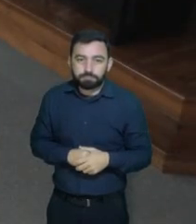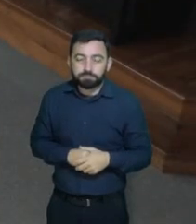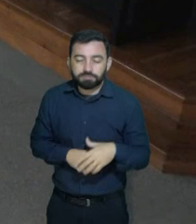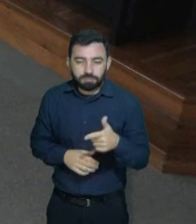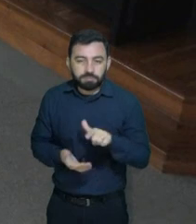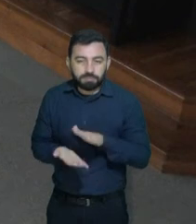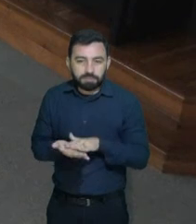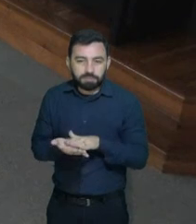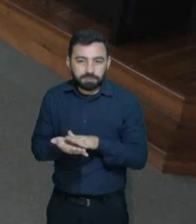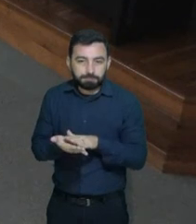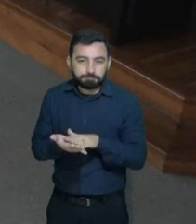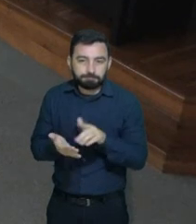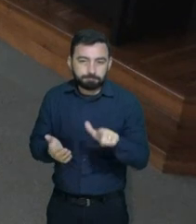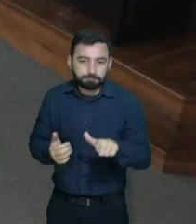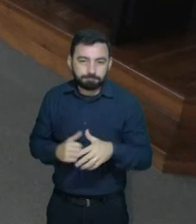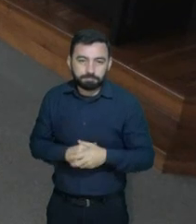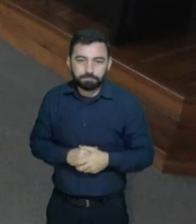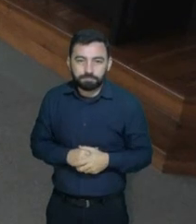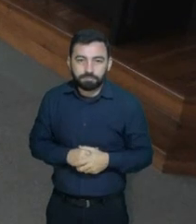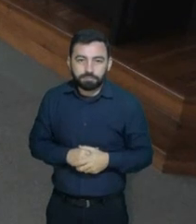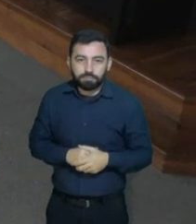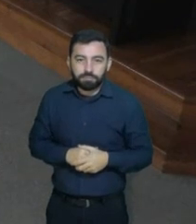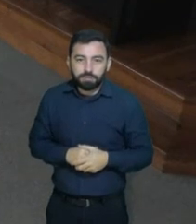parabéns de novo por organizar tudo aí.